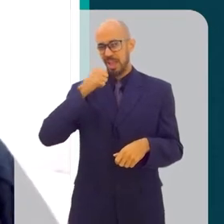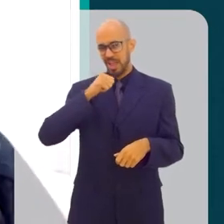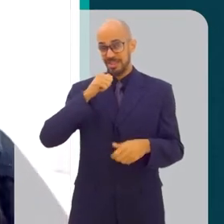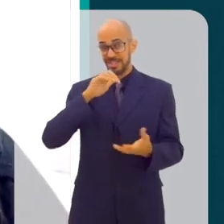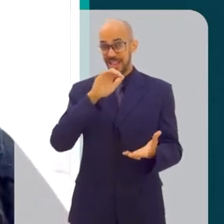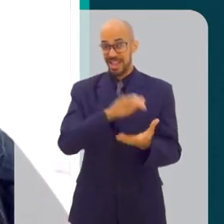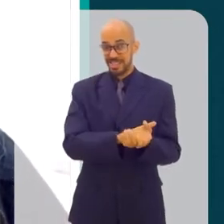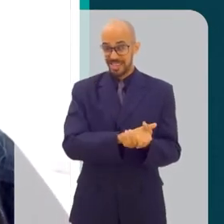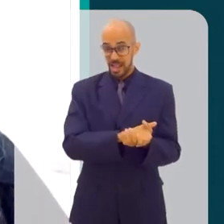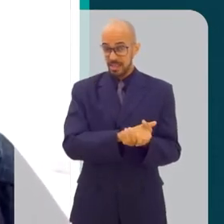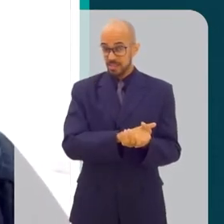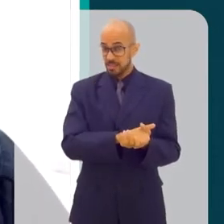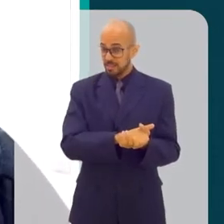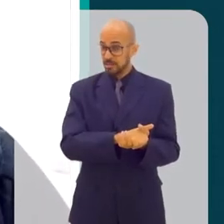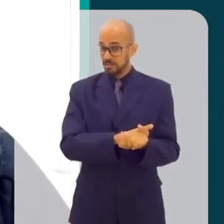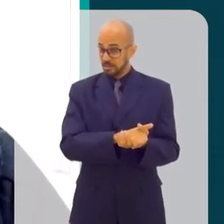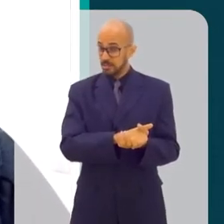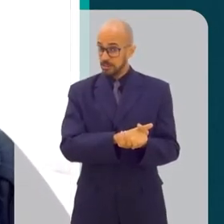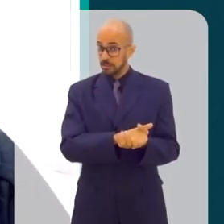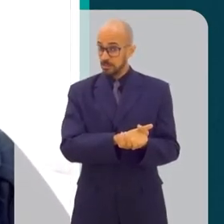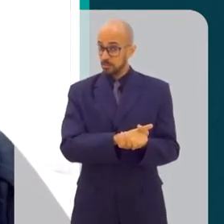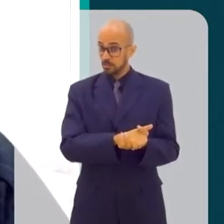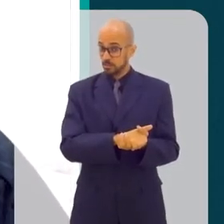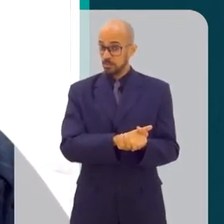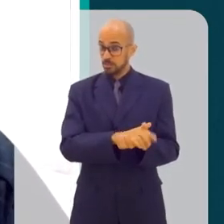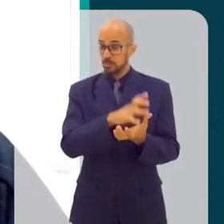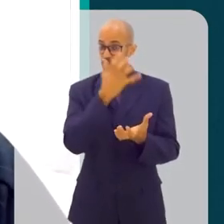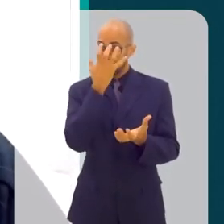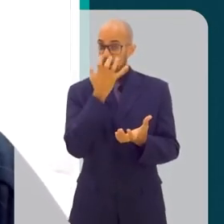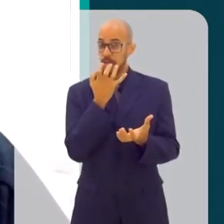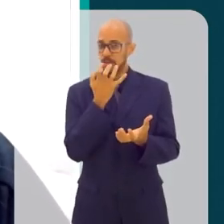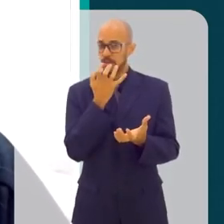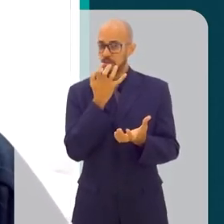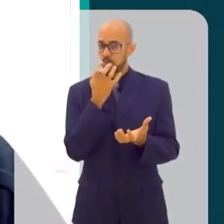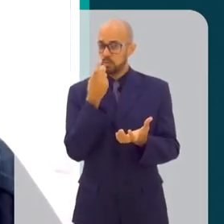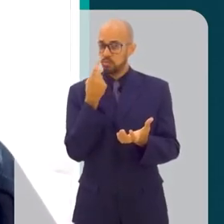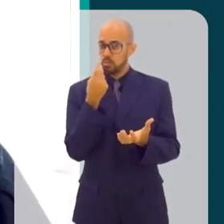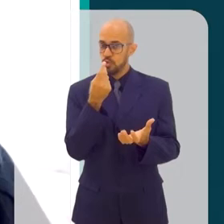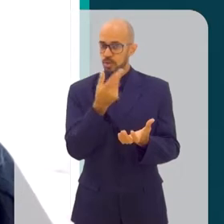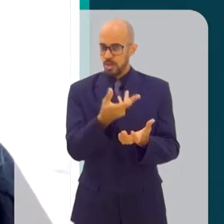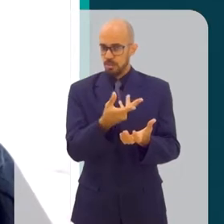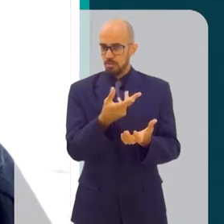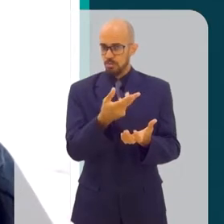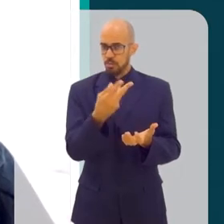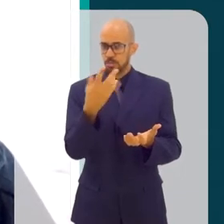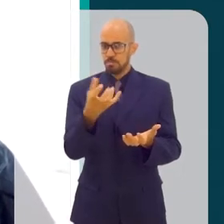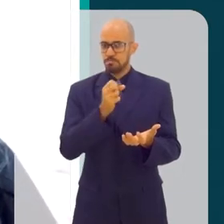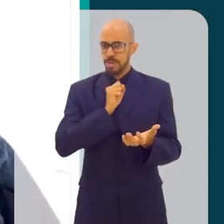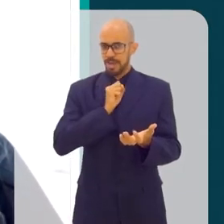velhas, casadas, dentro de uma relação estável e longa.